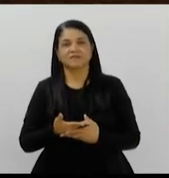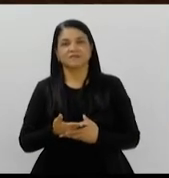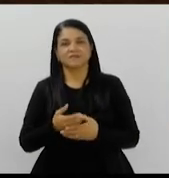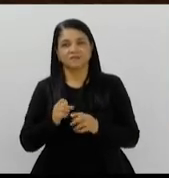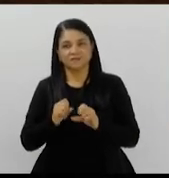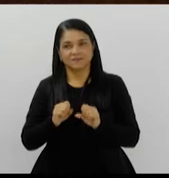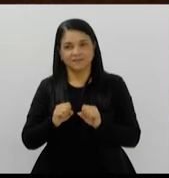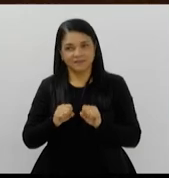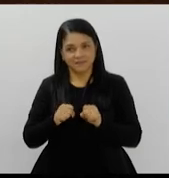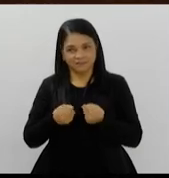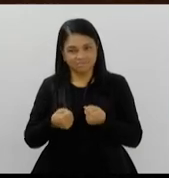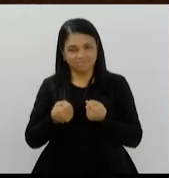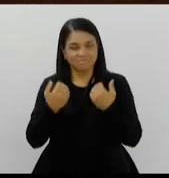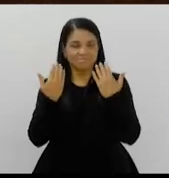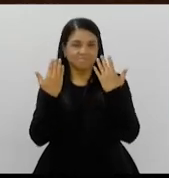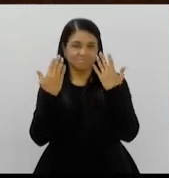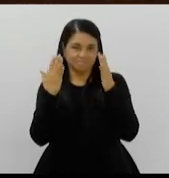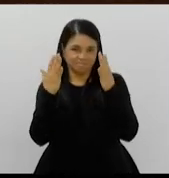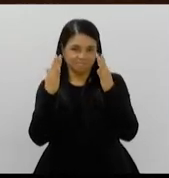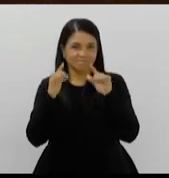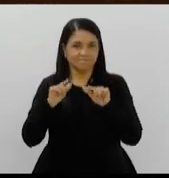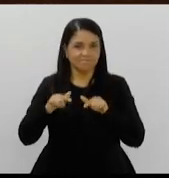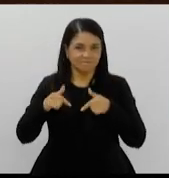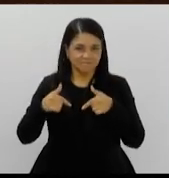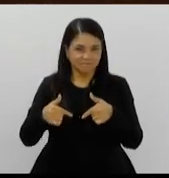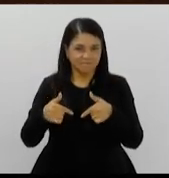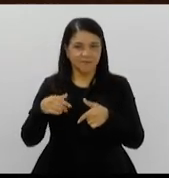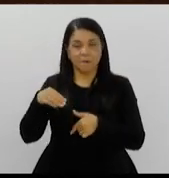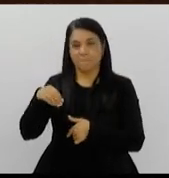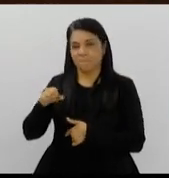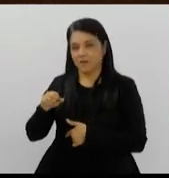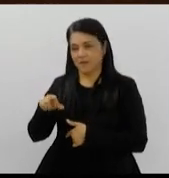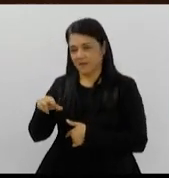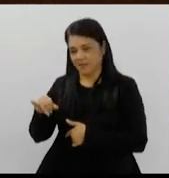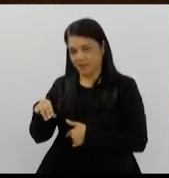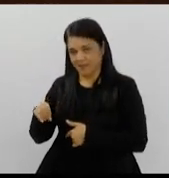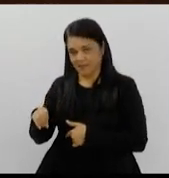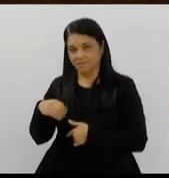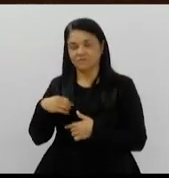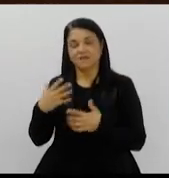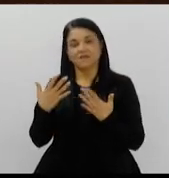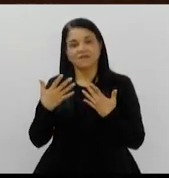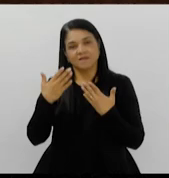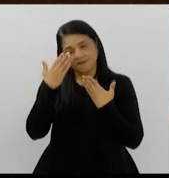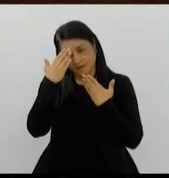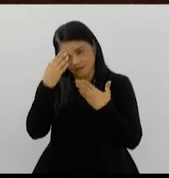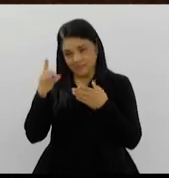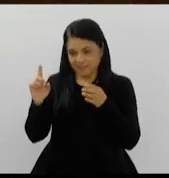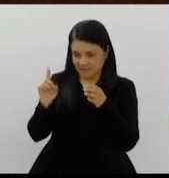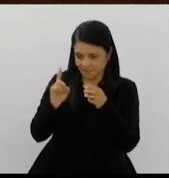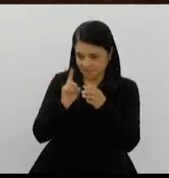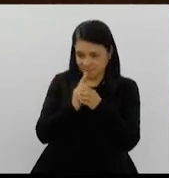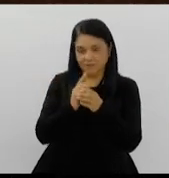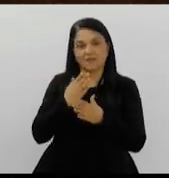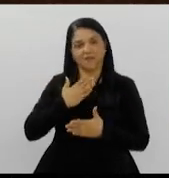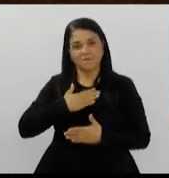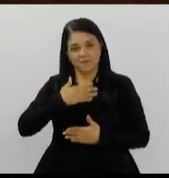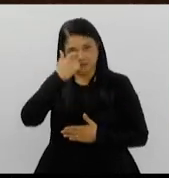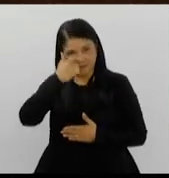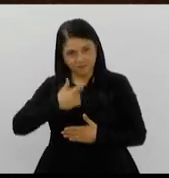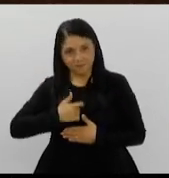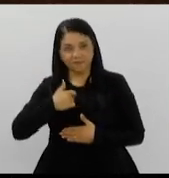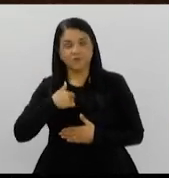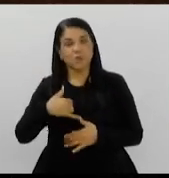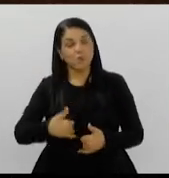defesa, queria primeiro parabenizar a iniciativa de Vossa Excelência e agradecer por ter estendido com a autoria a mim. Tenho